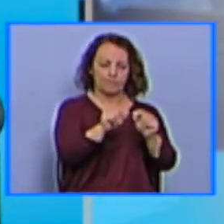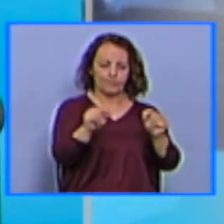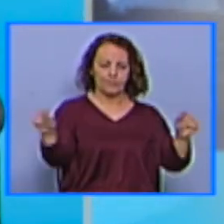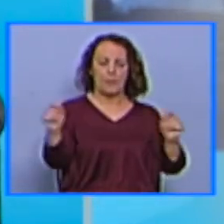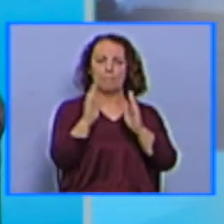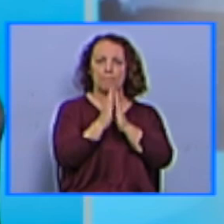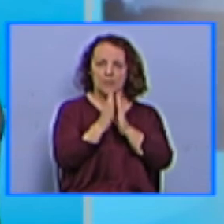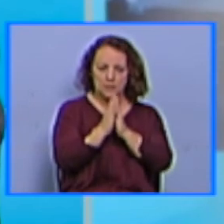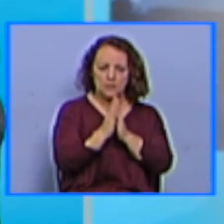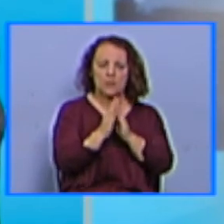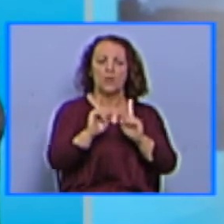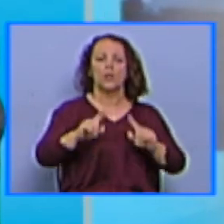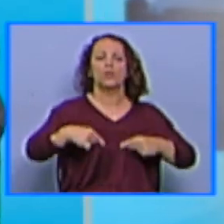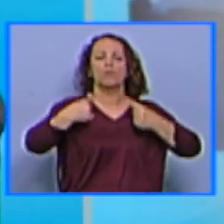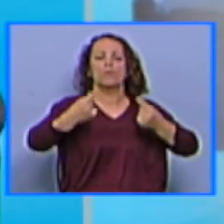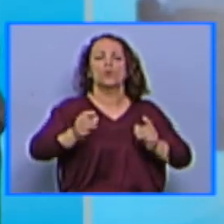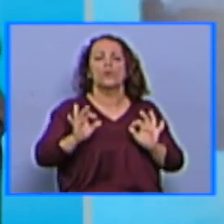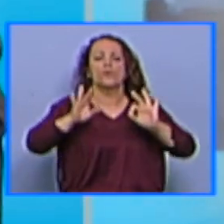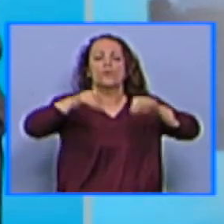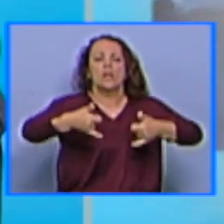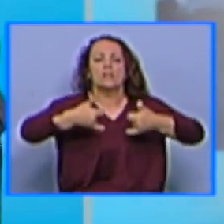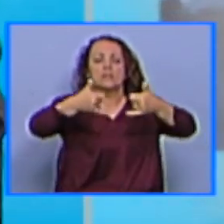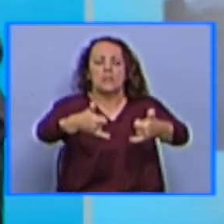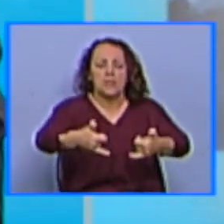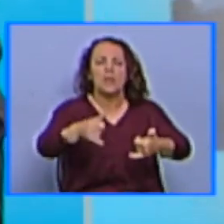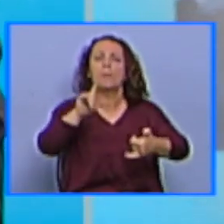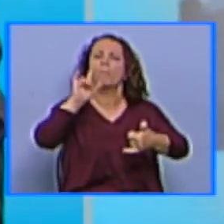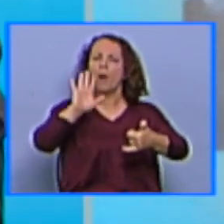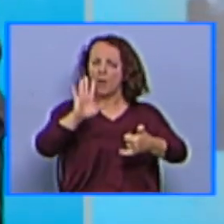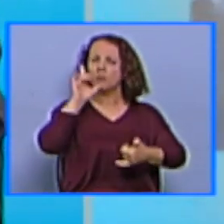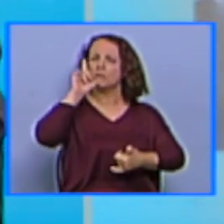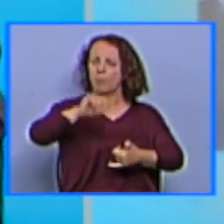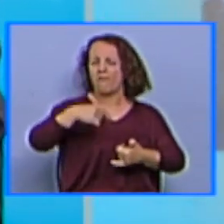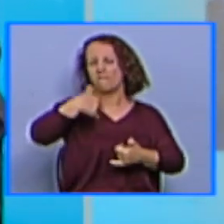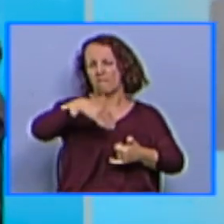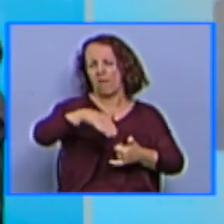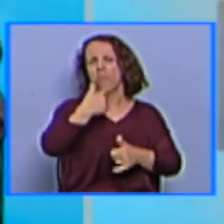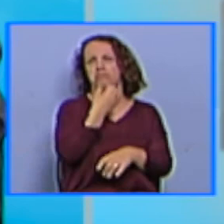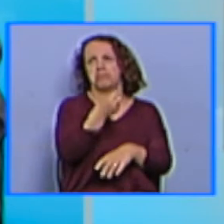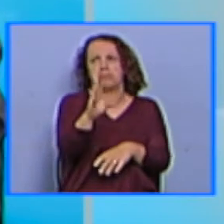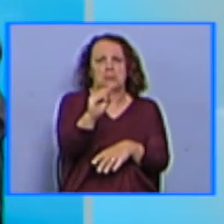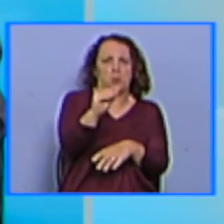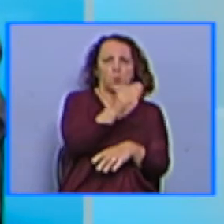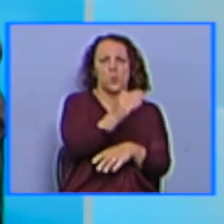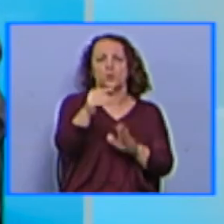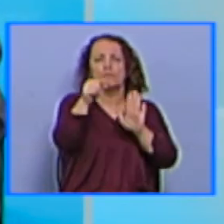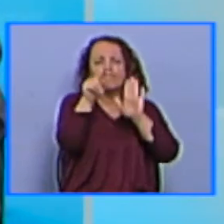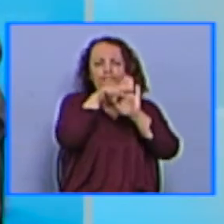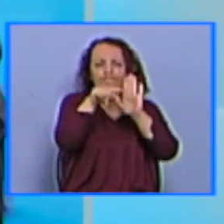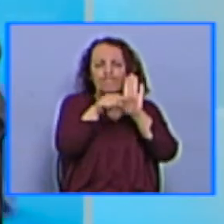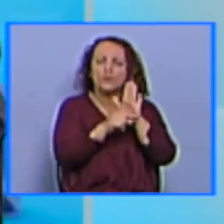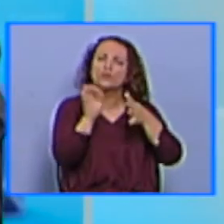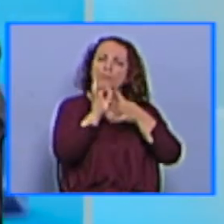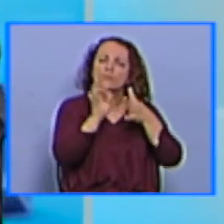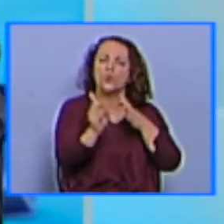Eucaristia e depois, no que refere à Eucaristia, mas depois haverá um conjunto de orientações, umas 10 ou 11, especificamente sobre